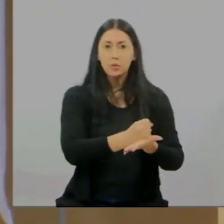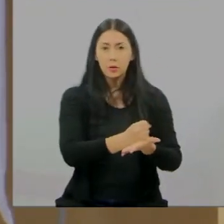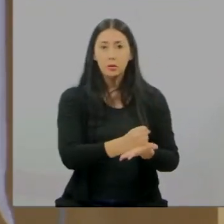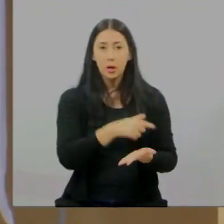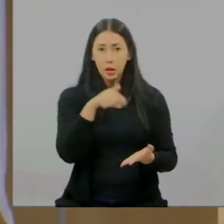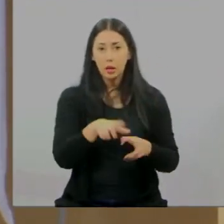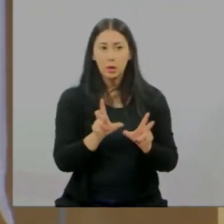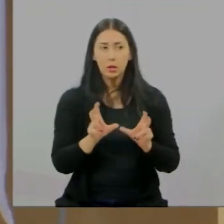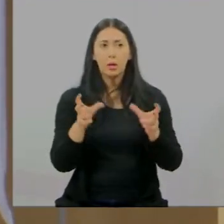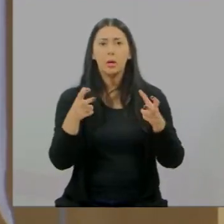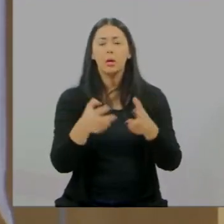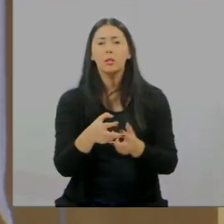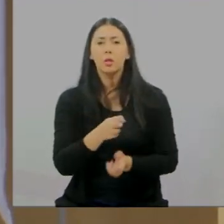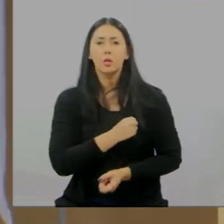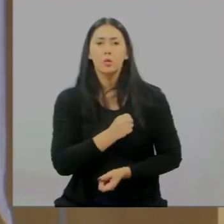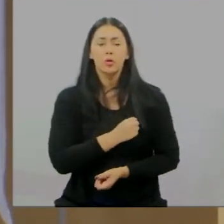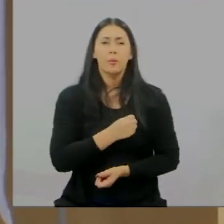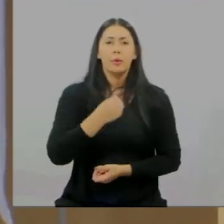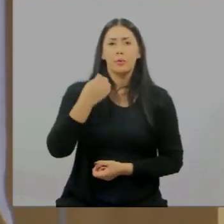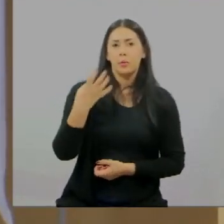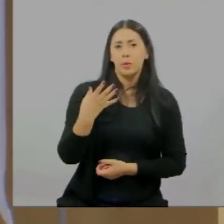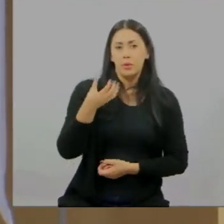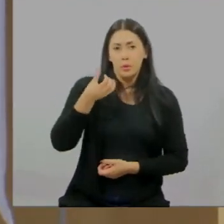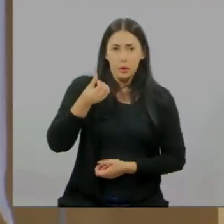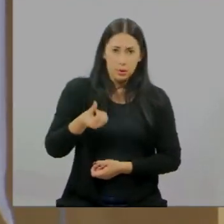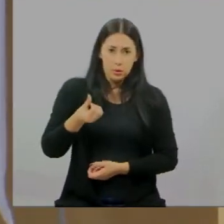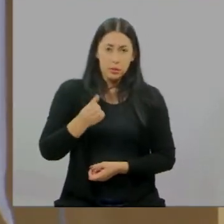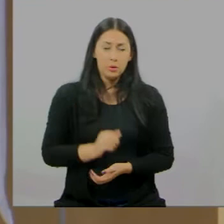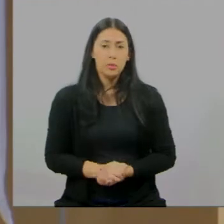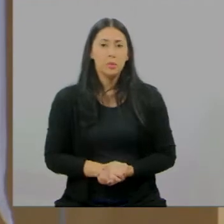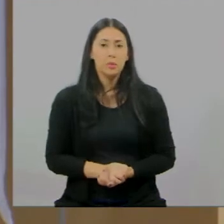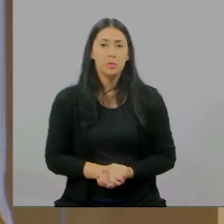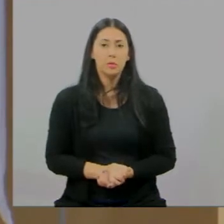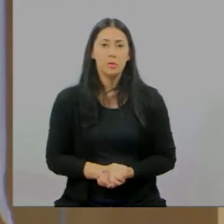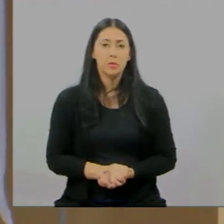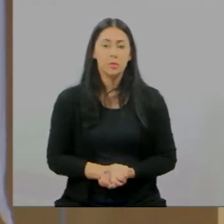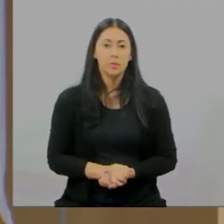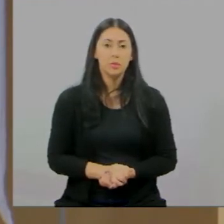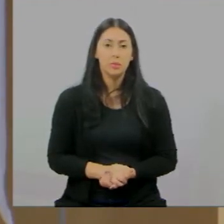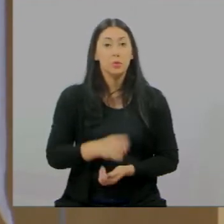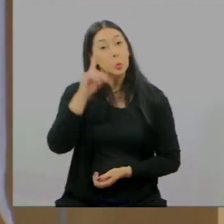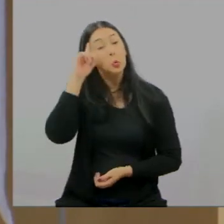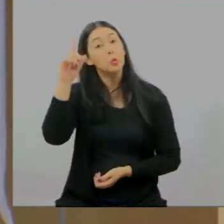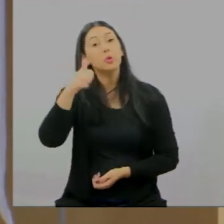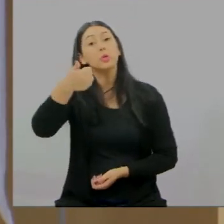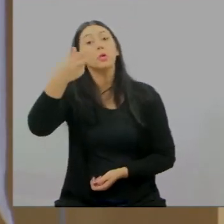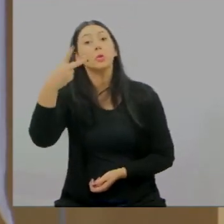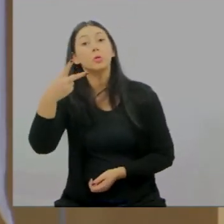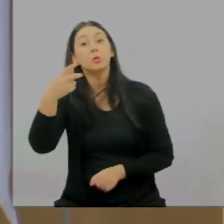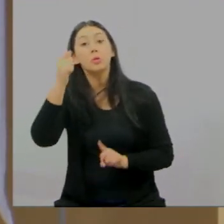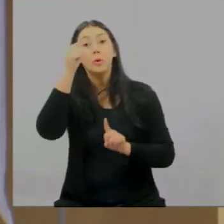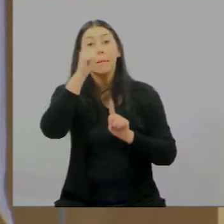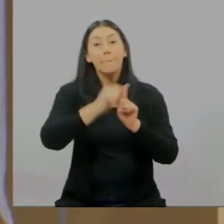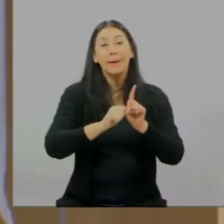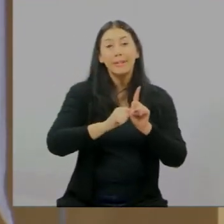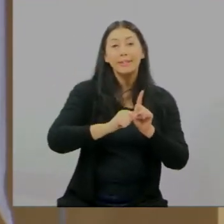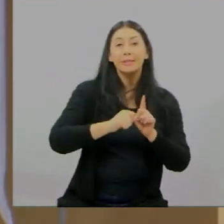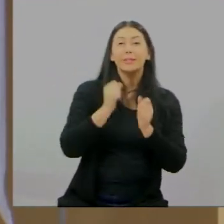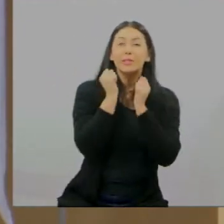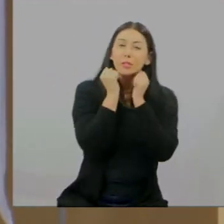casa, sobre o número 46, em 12 de julho de